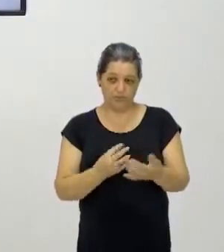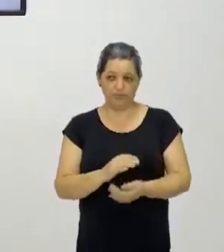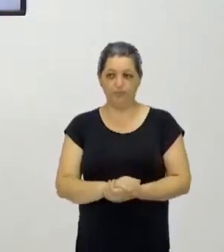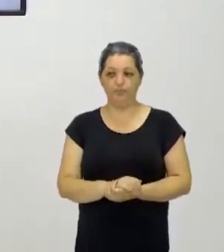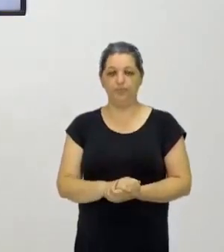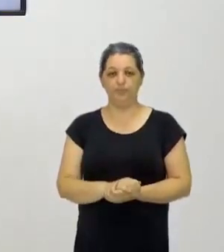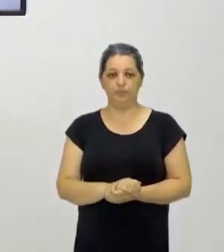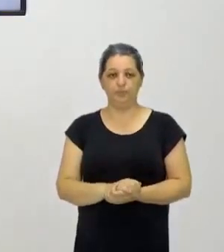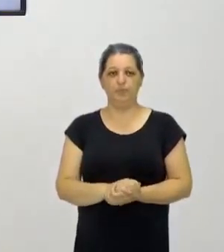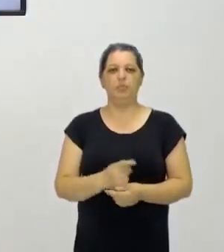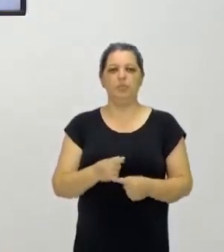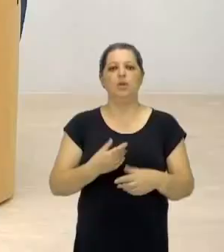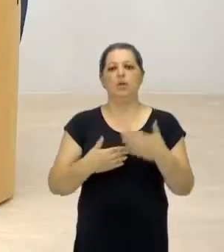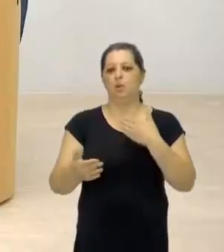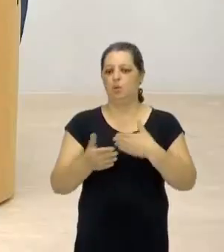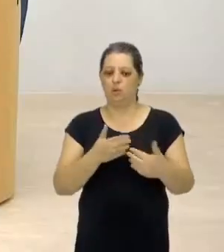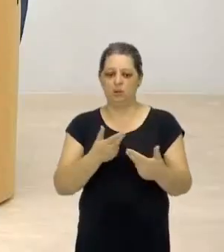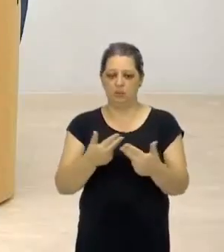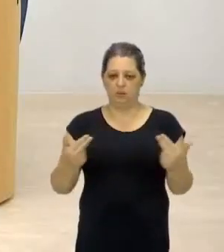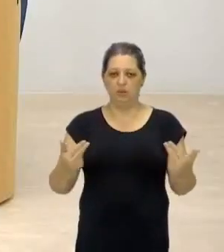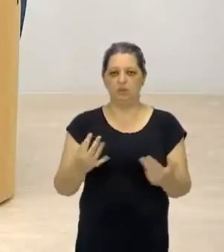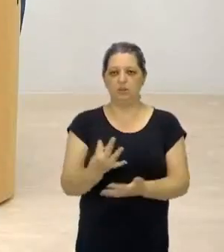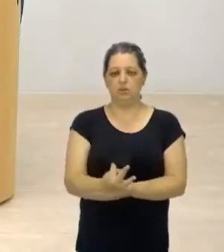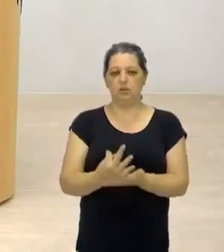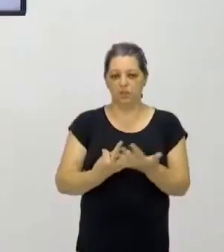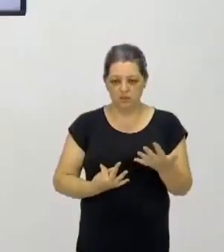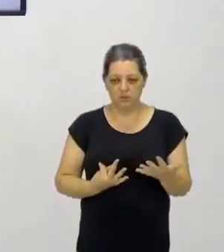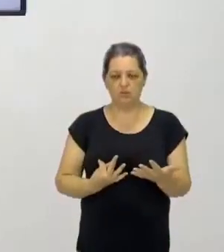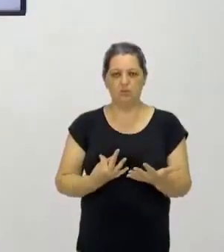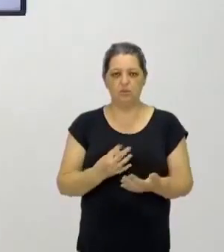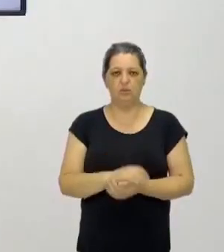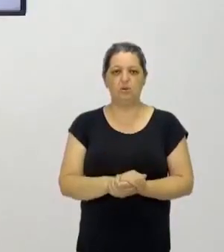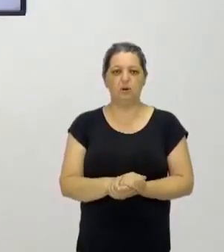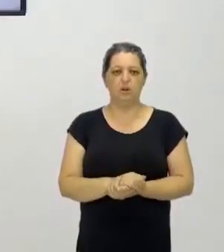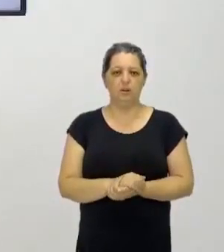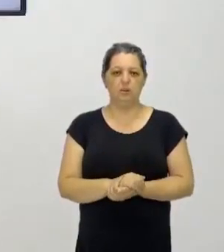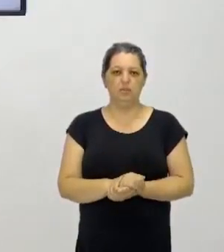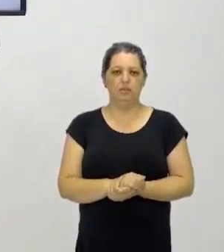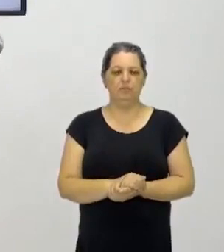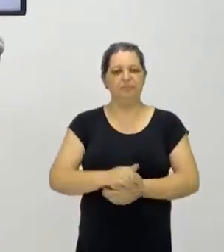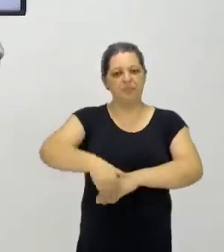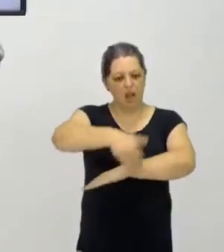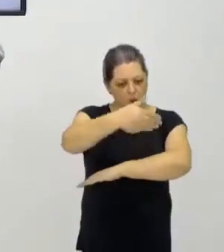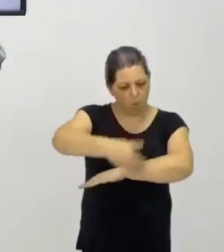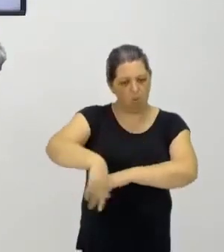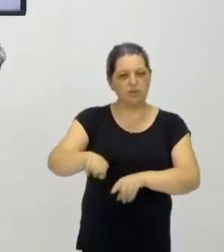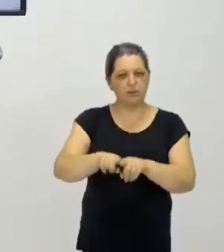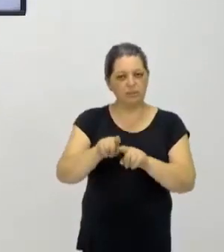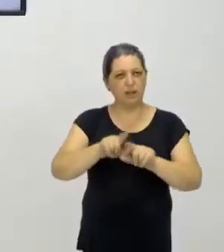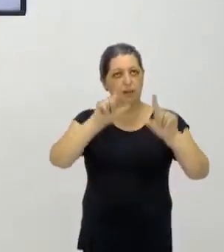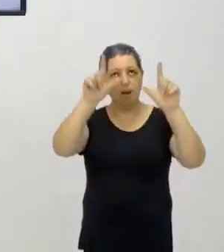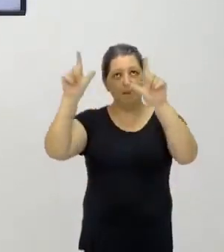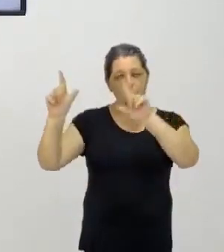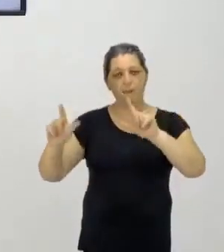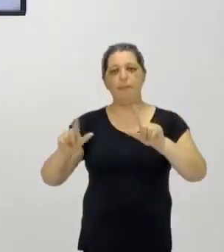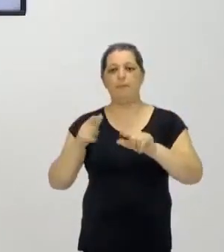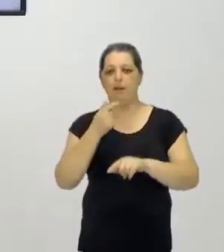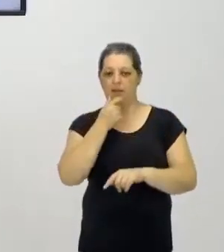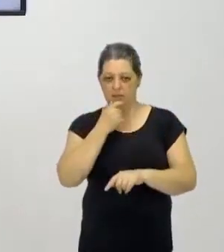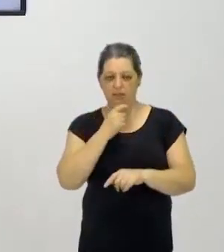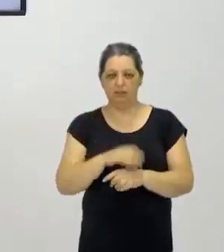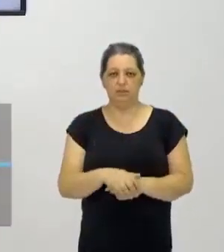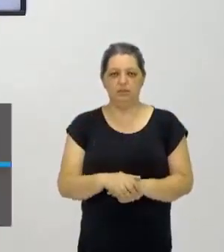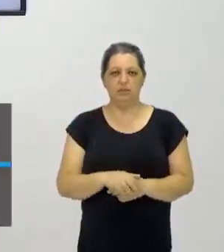no Enem, mas qualquer coisa que qualquer texto que a gente vê hoje em dia em inglês, nas ruas a gente vê em inglês o tempo inteiro, a gente